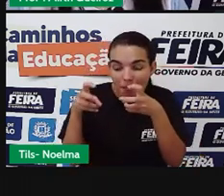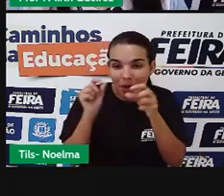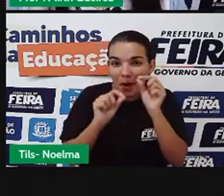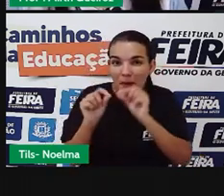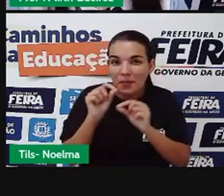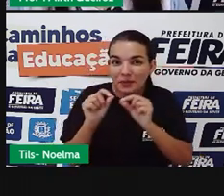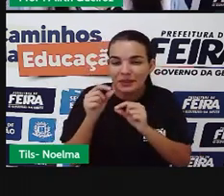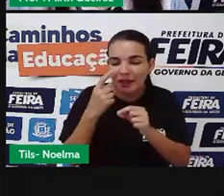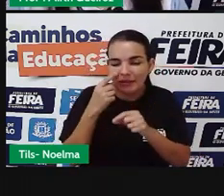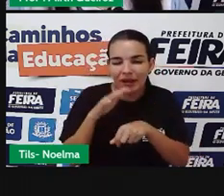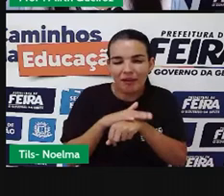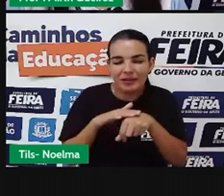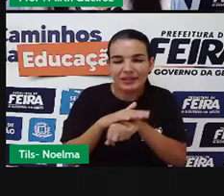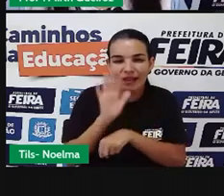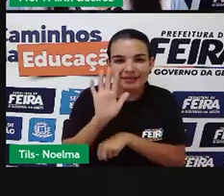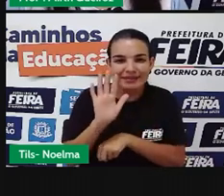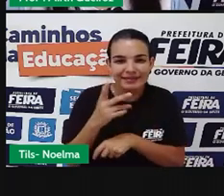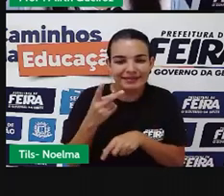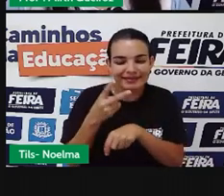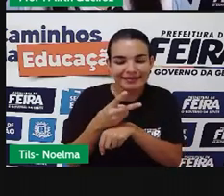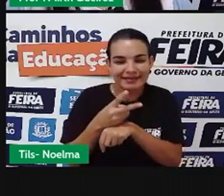vai conversar sobre ele, certo?